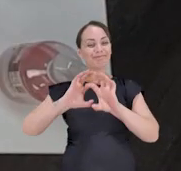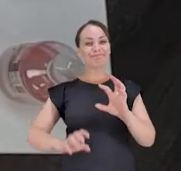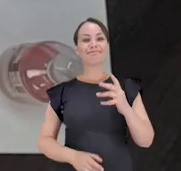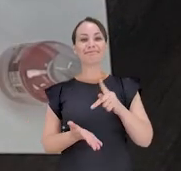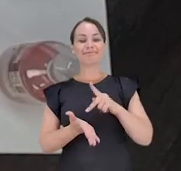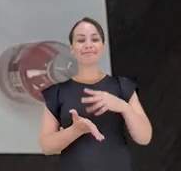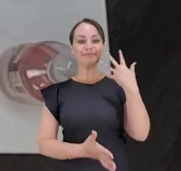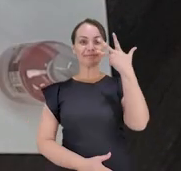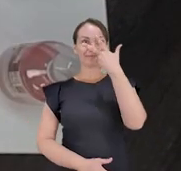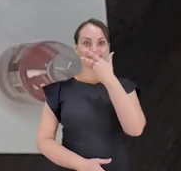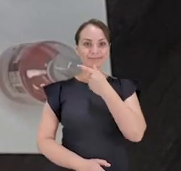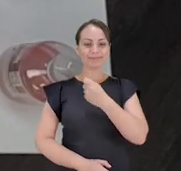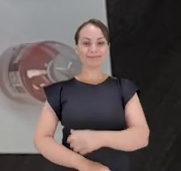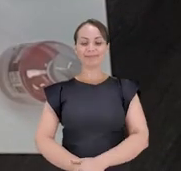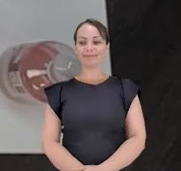linda.